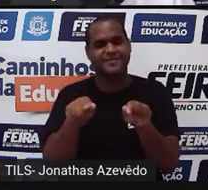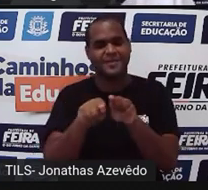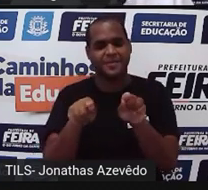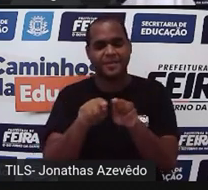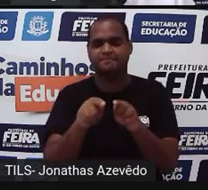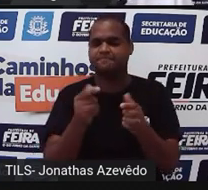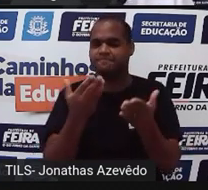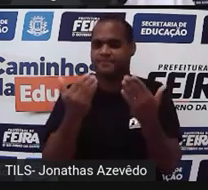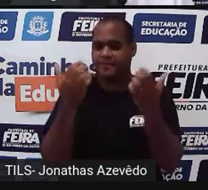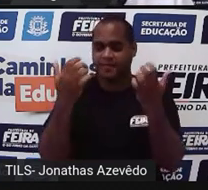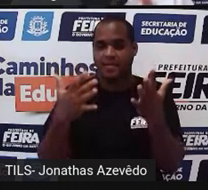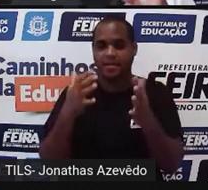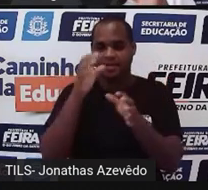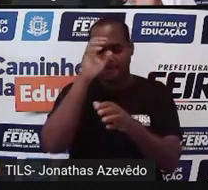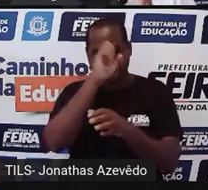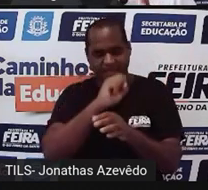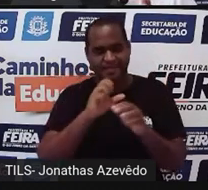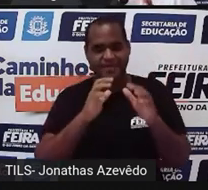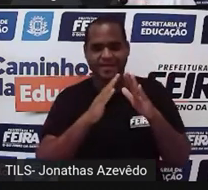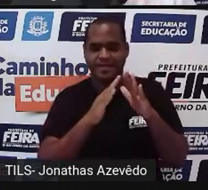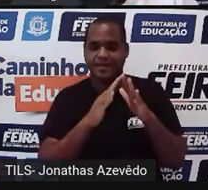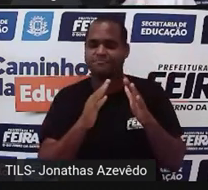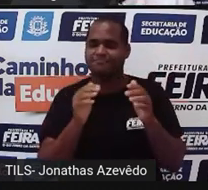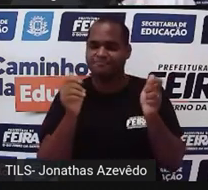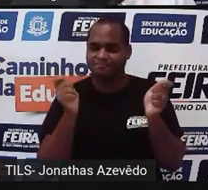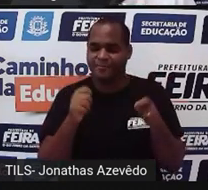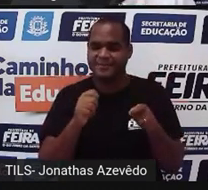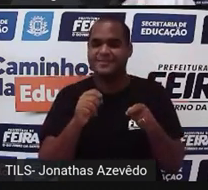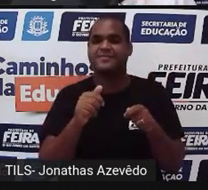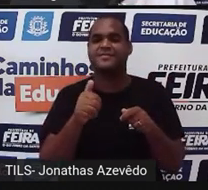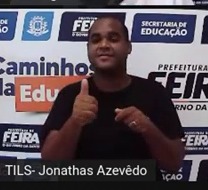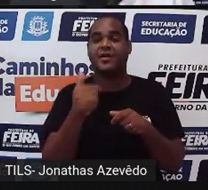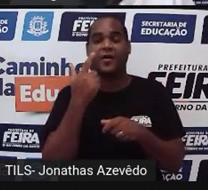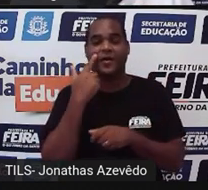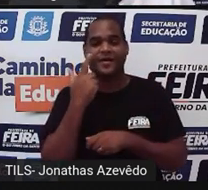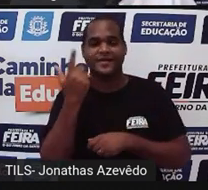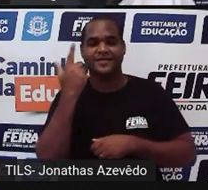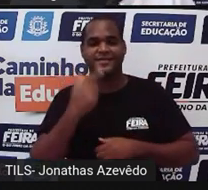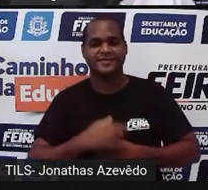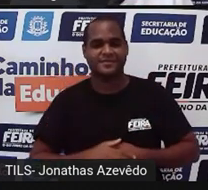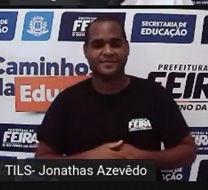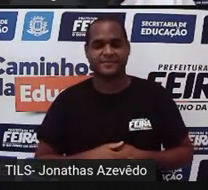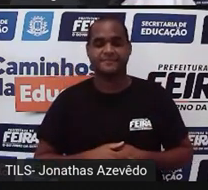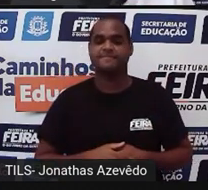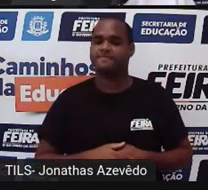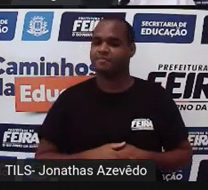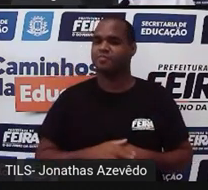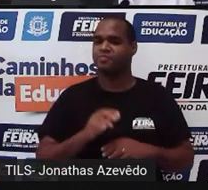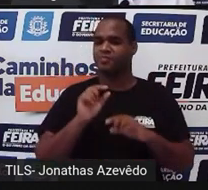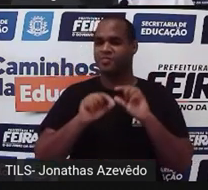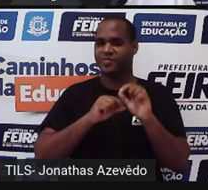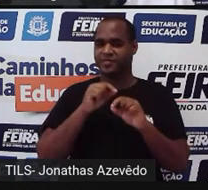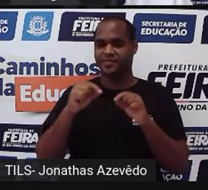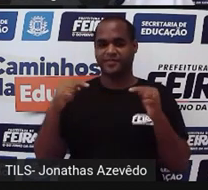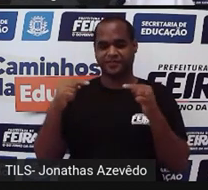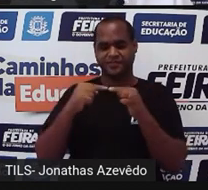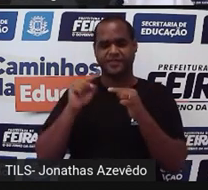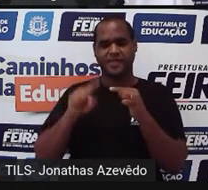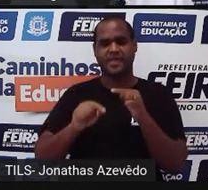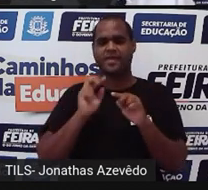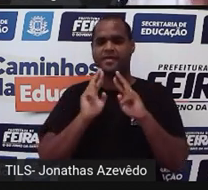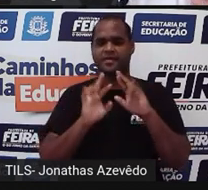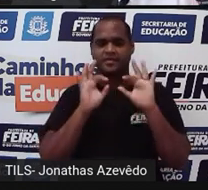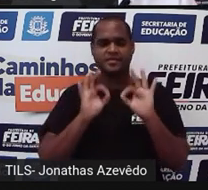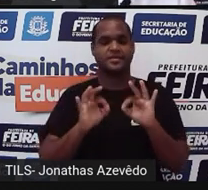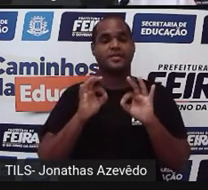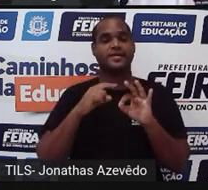lá, aprendendo em casa, é isso aí. Olha só, qual par é a